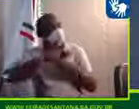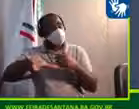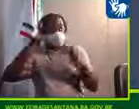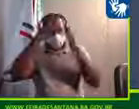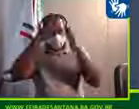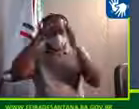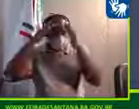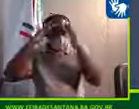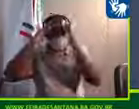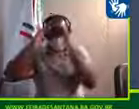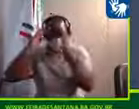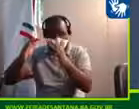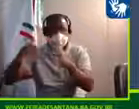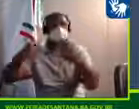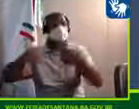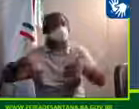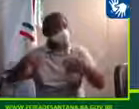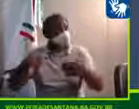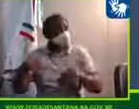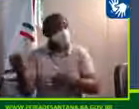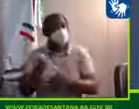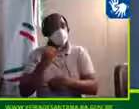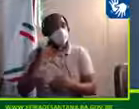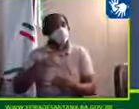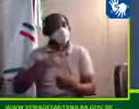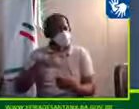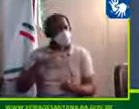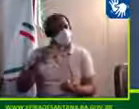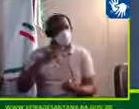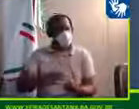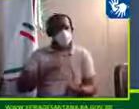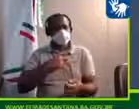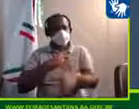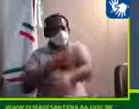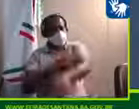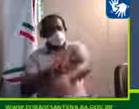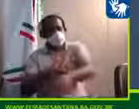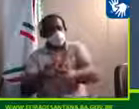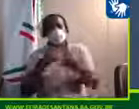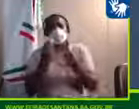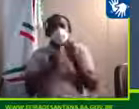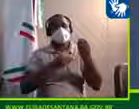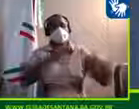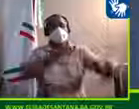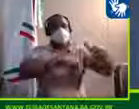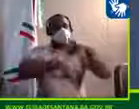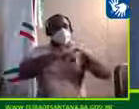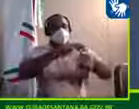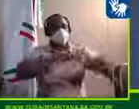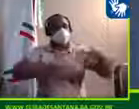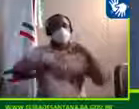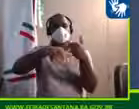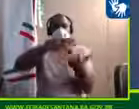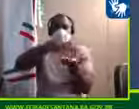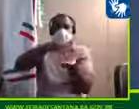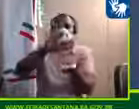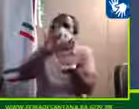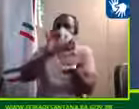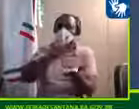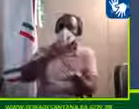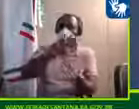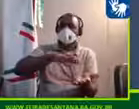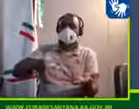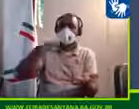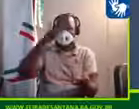realmente, tá certo? Os finais de tarde, basicamente aqui, onde eu circulo com mais frequência, estavam muito poucas pessoas